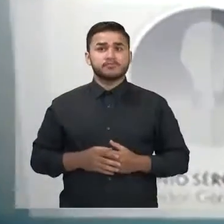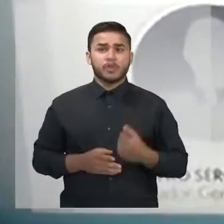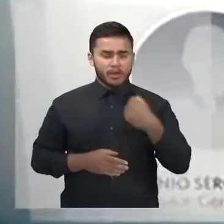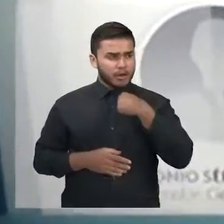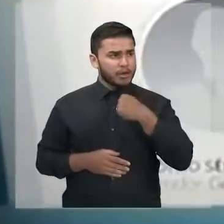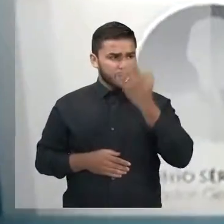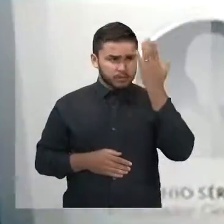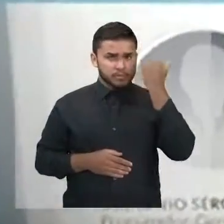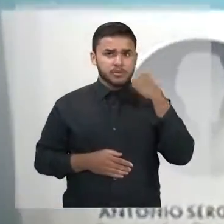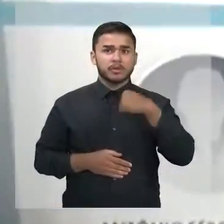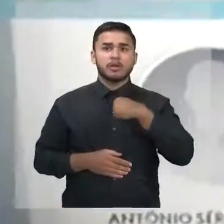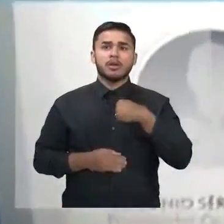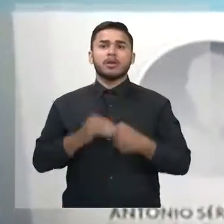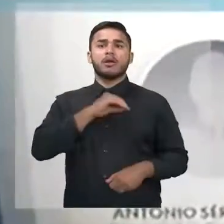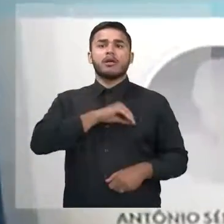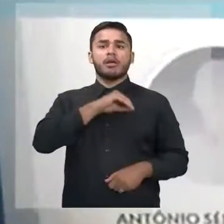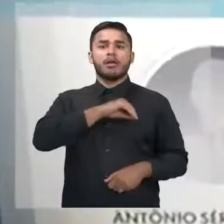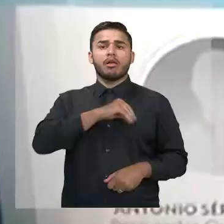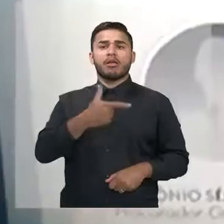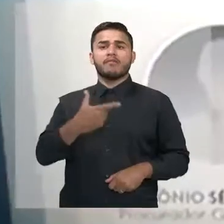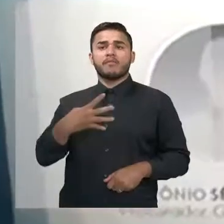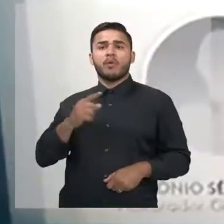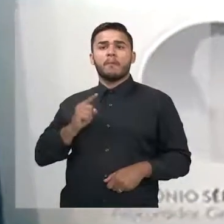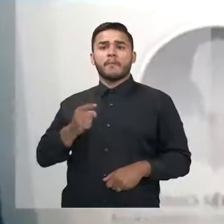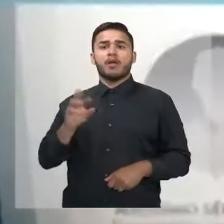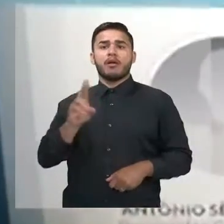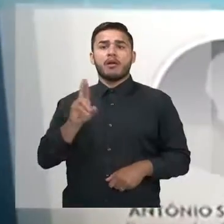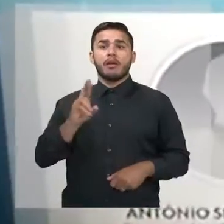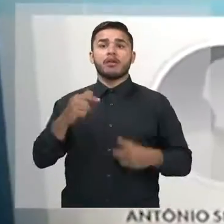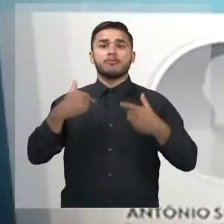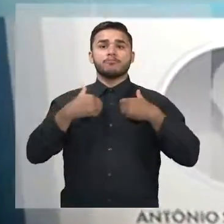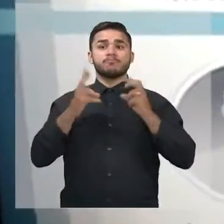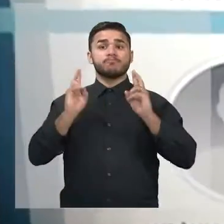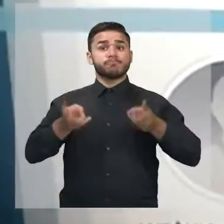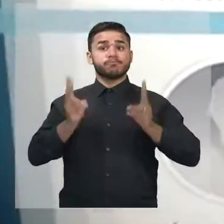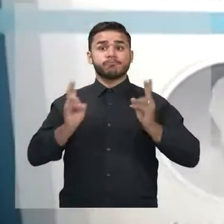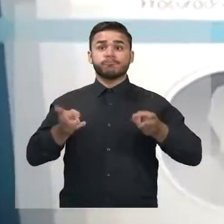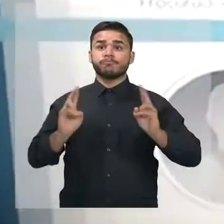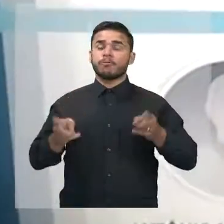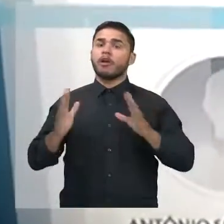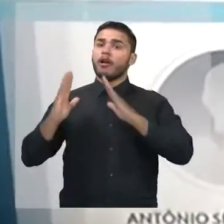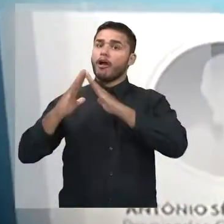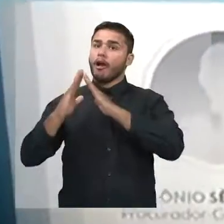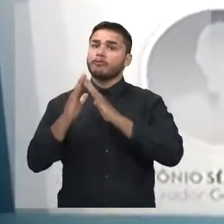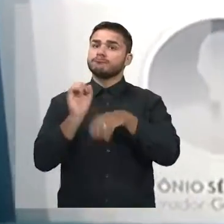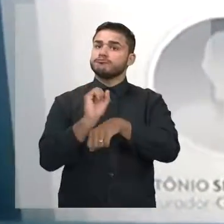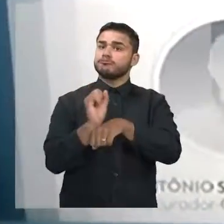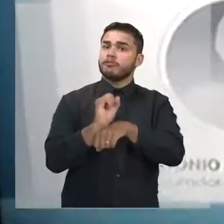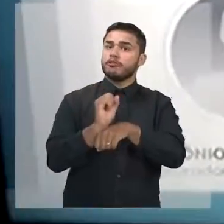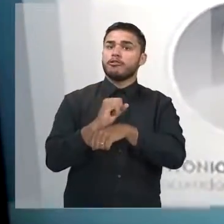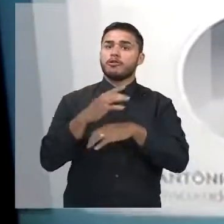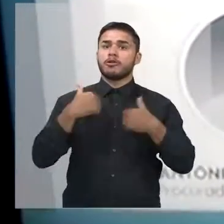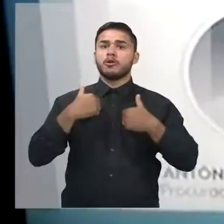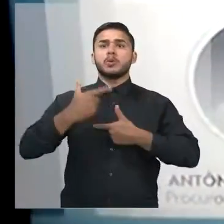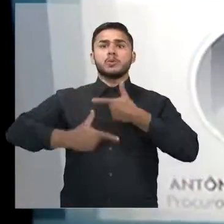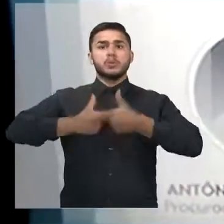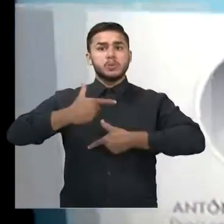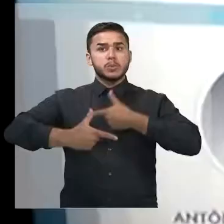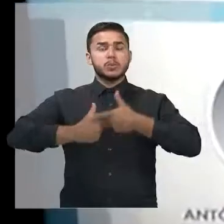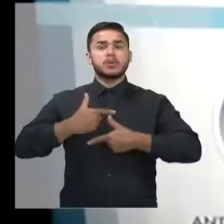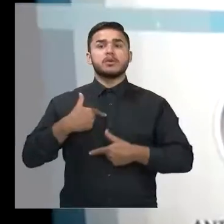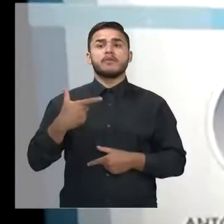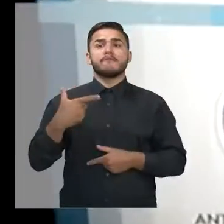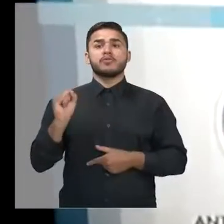sou perdulário, não. É para manter o meu patrimônio. O patrimônio que eu conquistei ao longo de 28